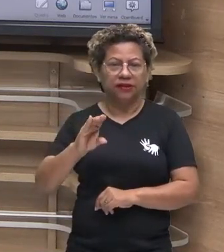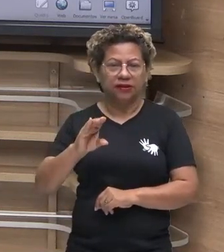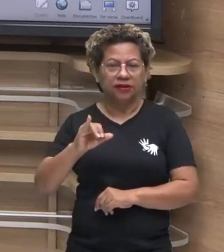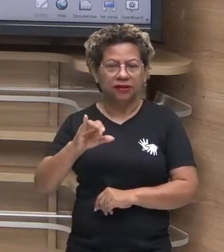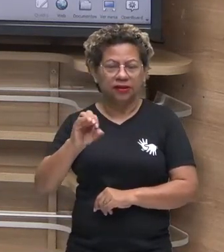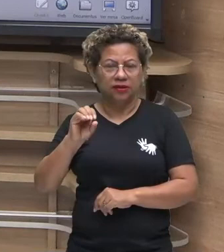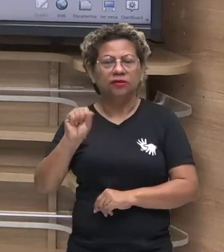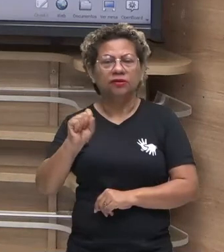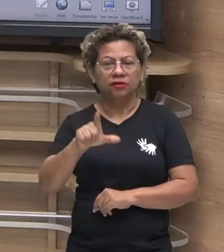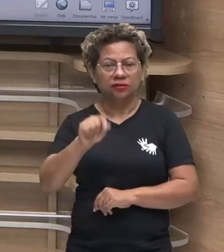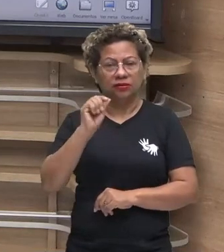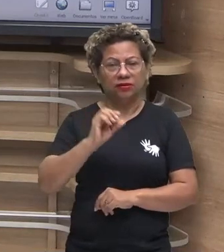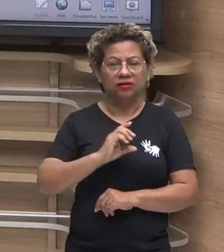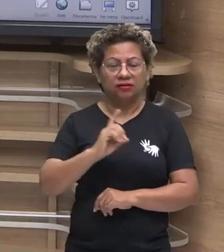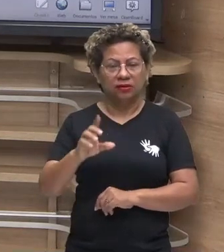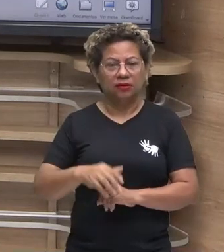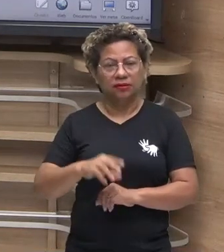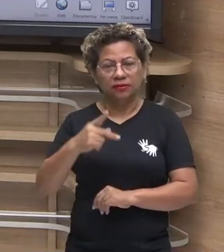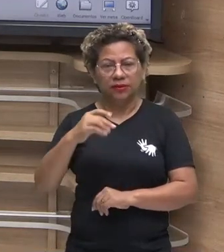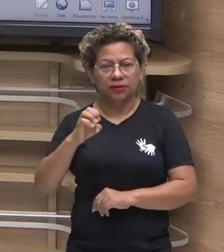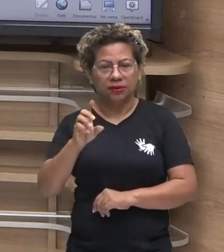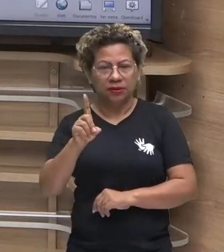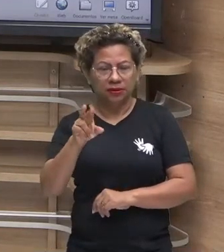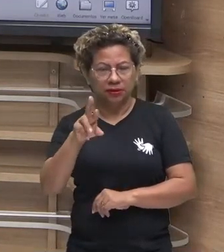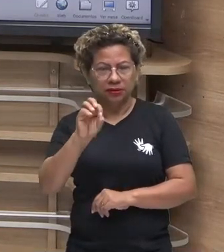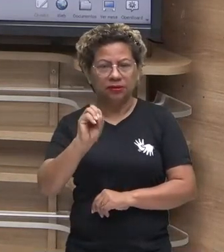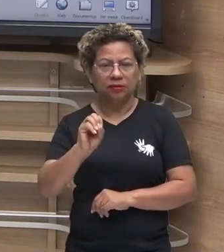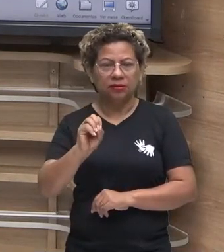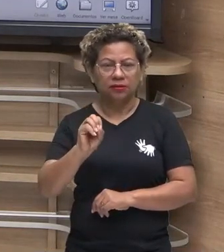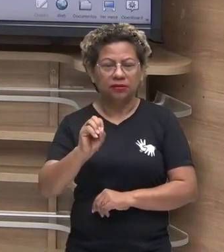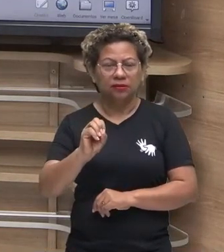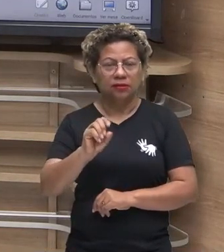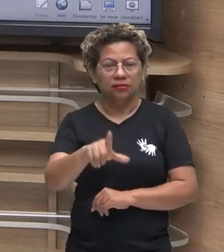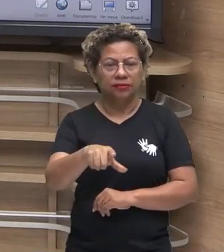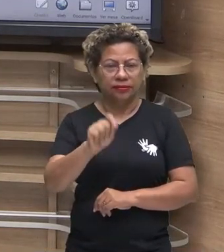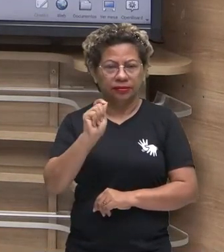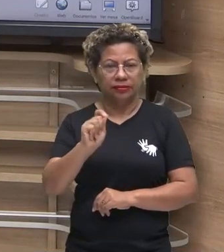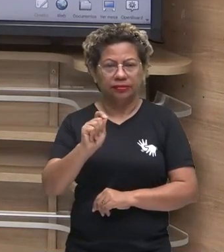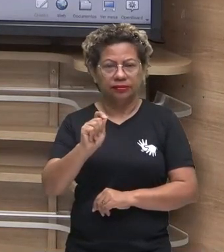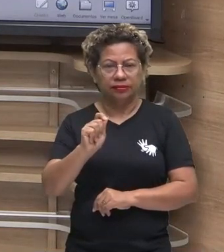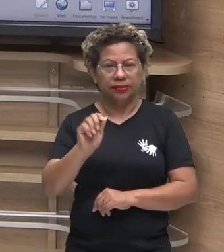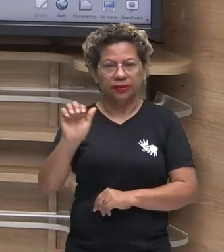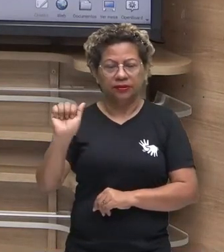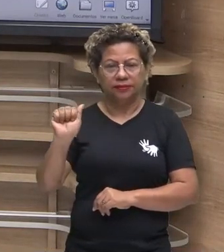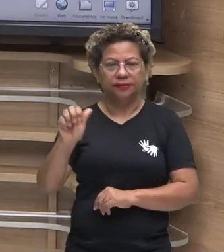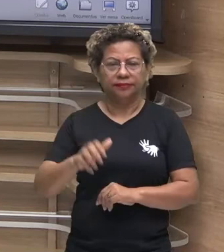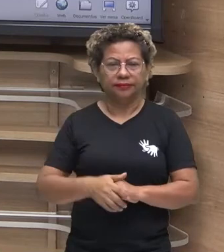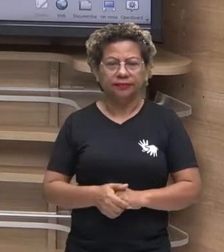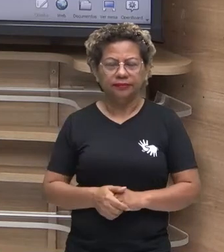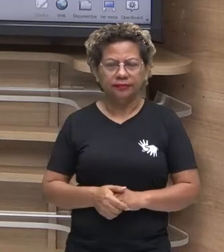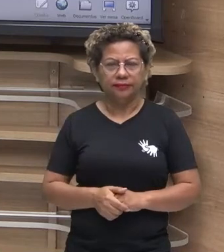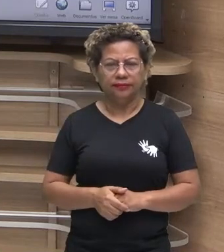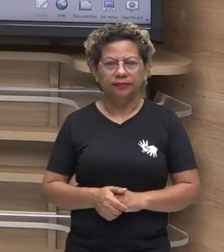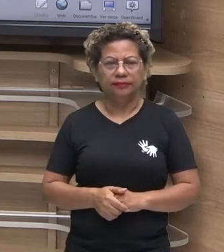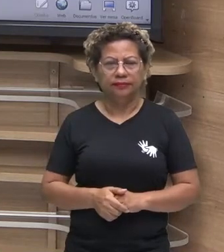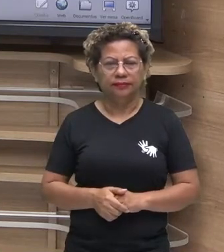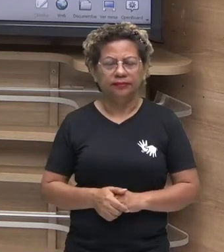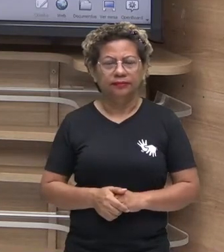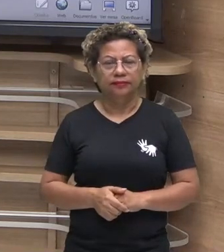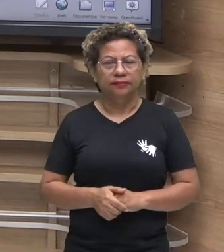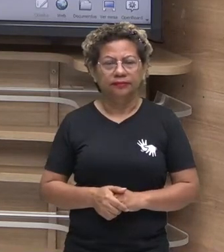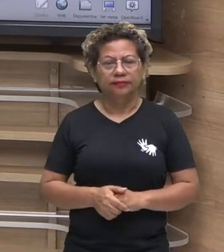Eunice Serrano. O Pedro Lucas, ele acha que é a letra A e ele é da escola